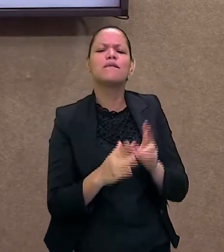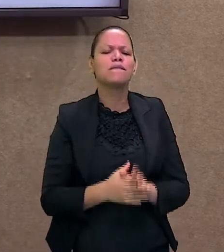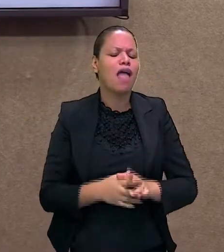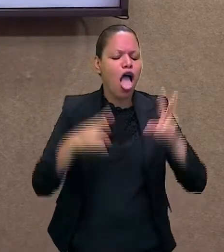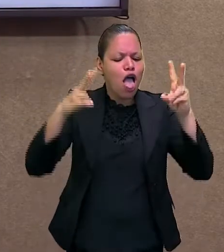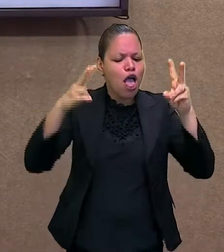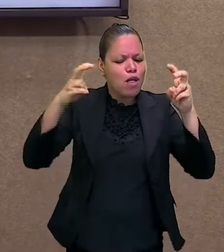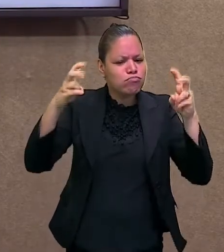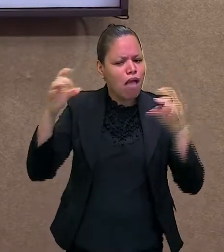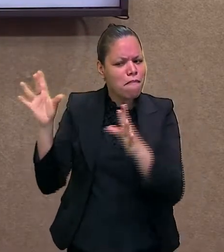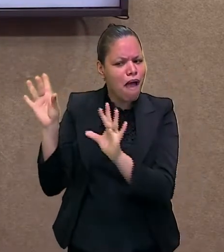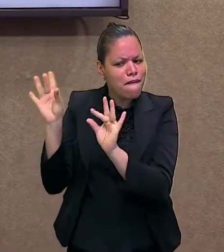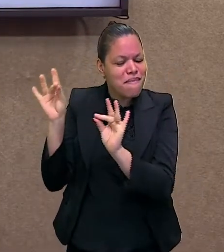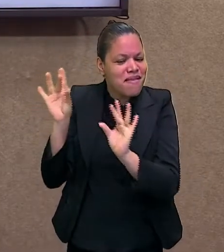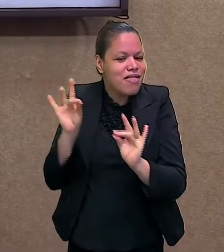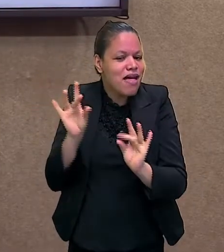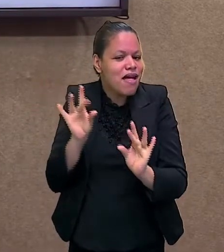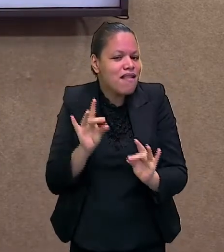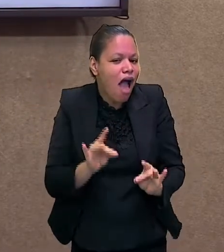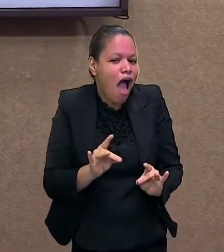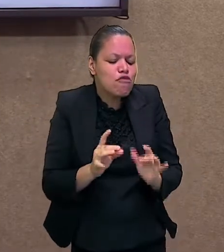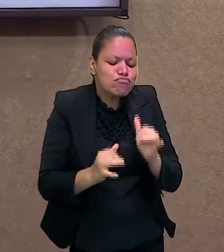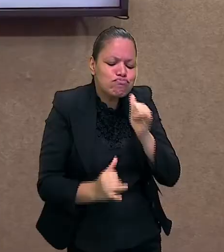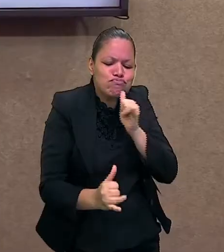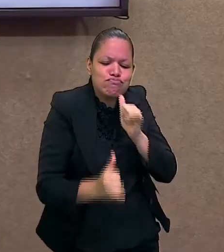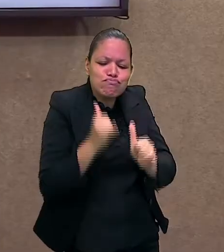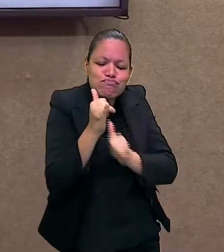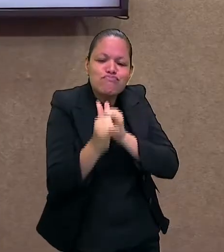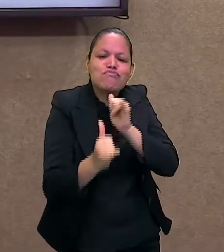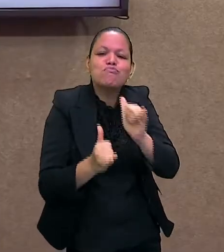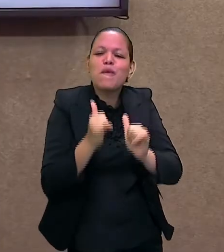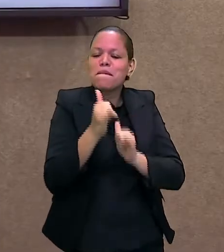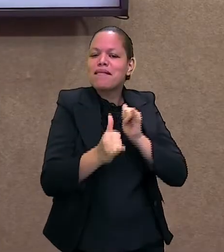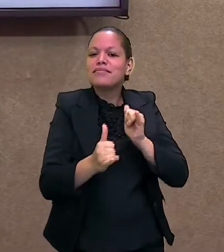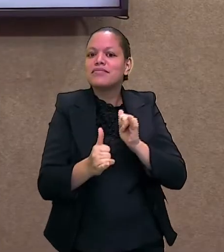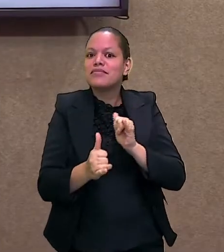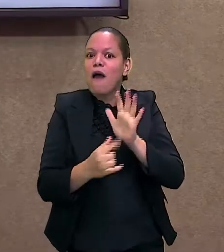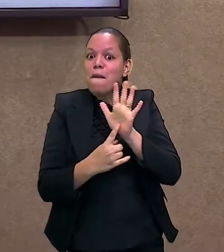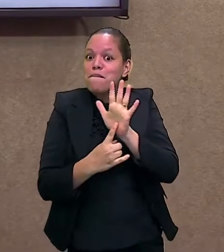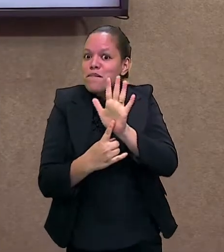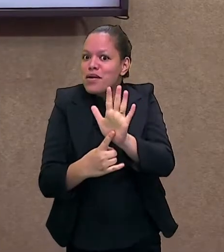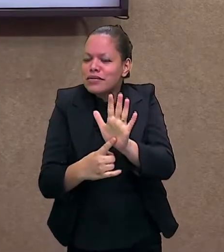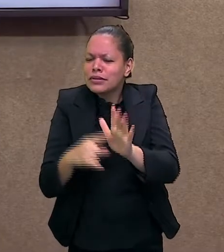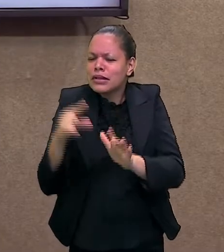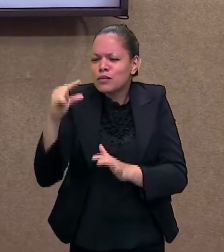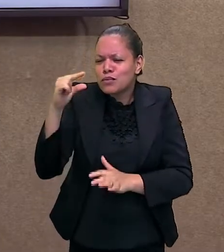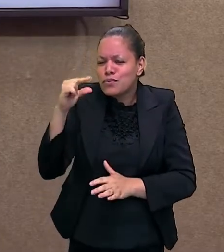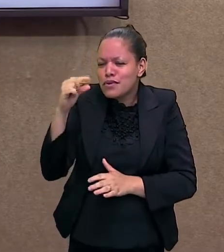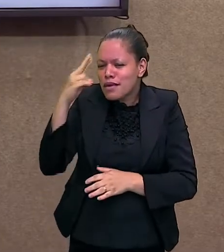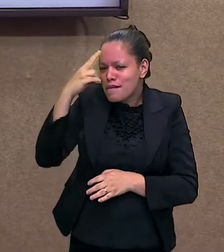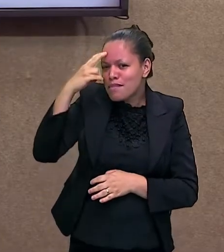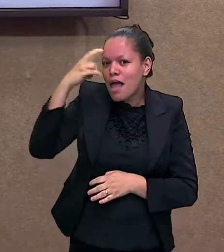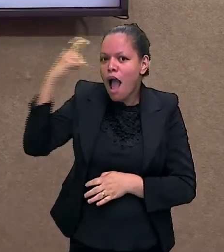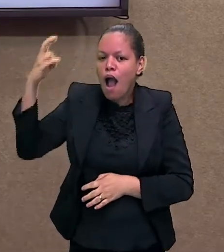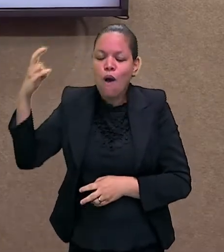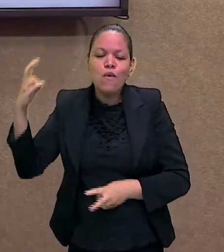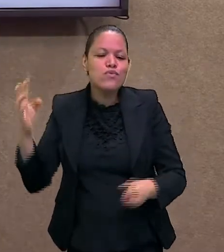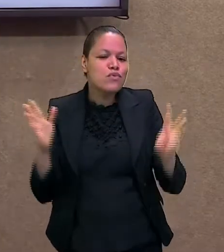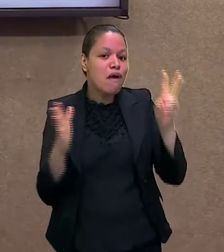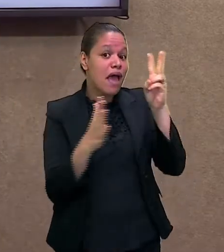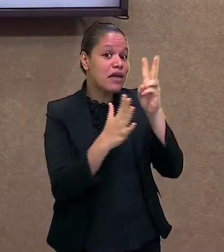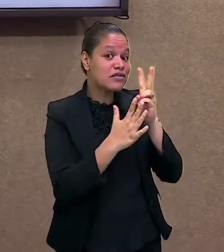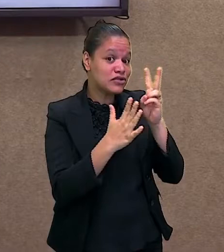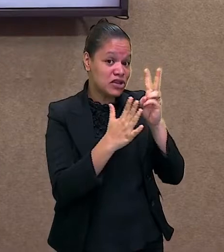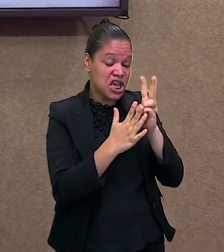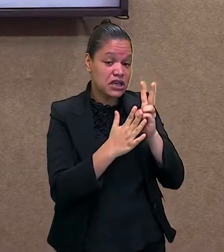com bastantes informações, então nós vamos falar um pouquinho de algumas culturas indígenas que